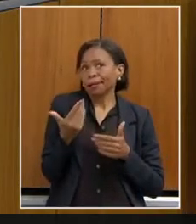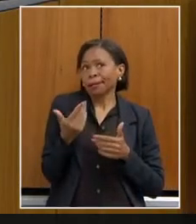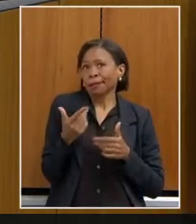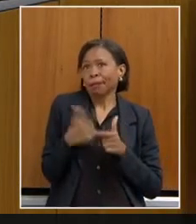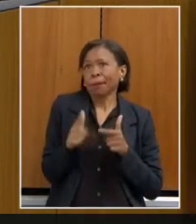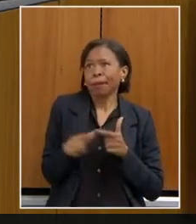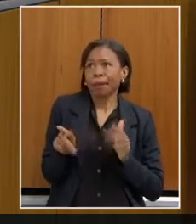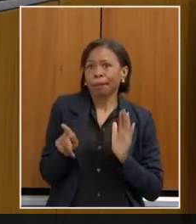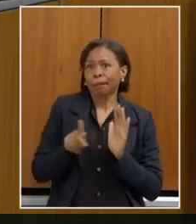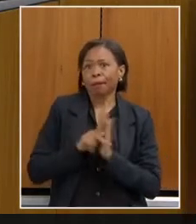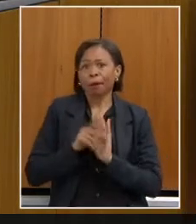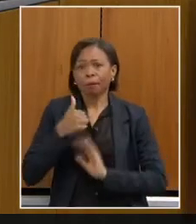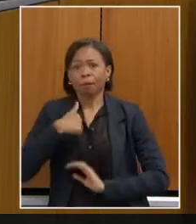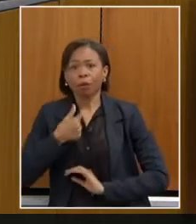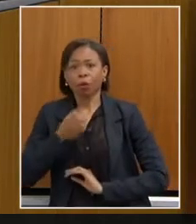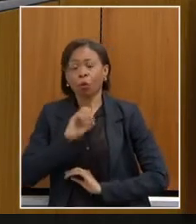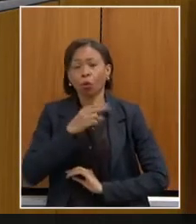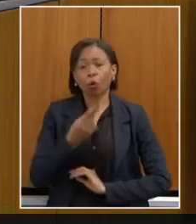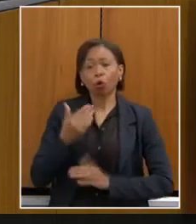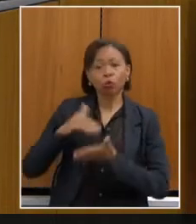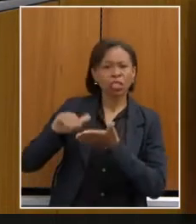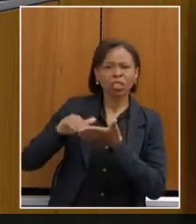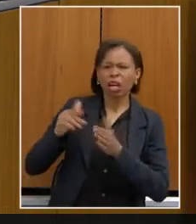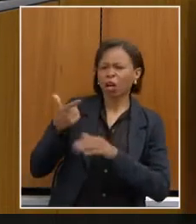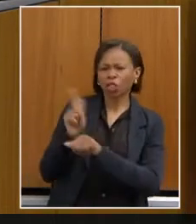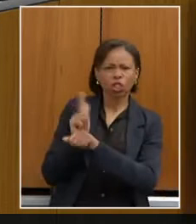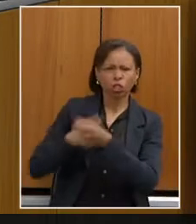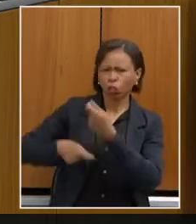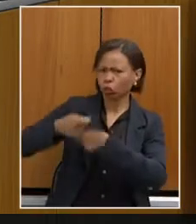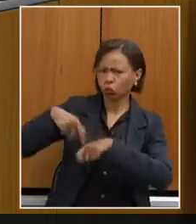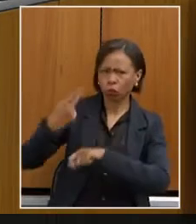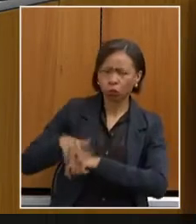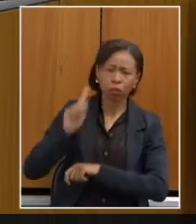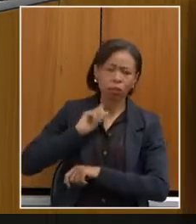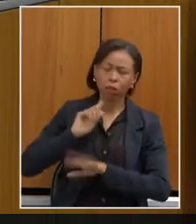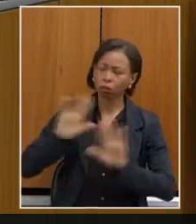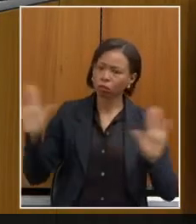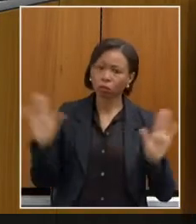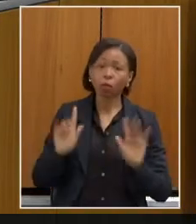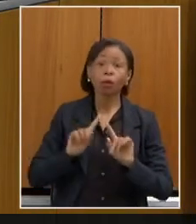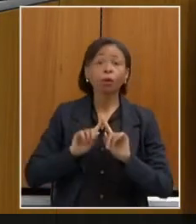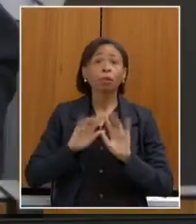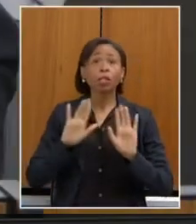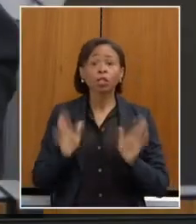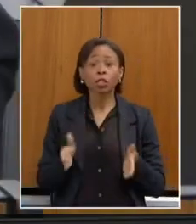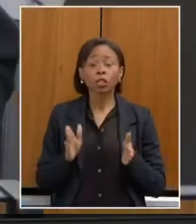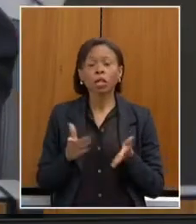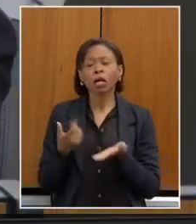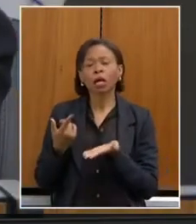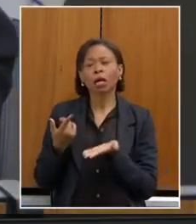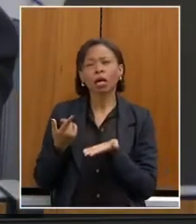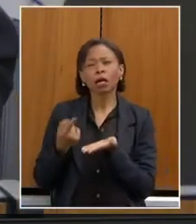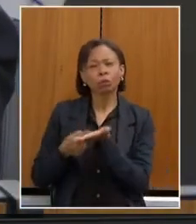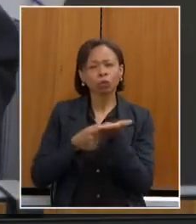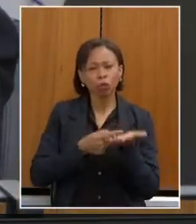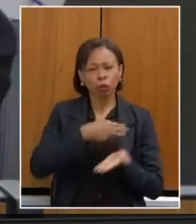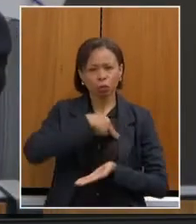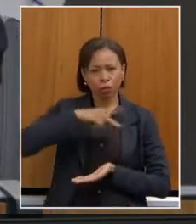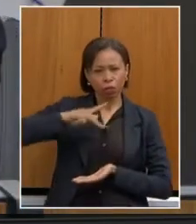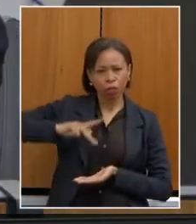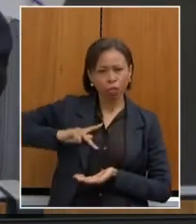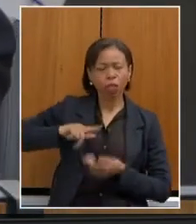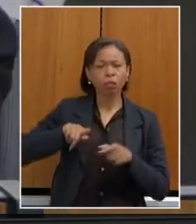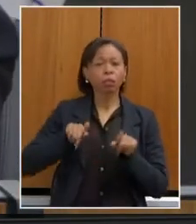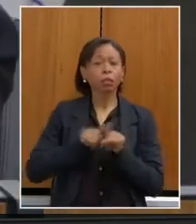qualquer gestor do Estado em relação à distribuição de vacina, ela é feita junto com o COSEMES, Conselho de Secretaria Municipal de Saúde e Ministério Público, é